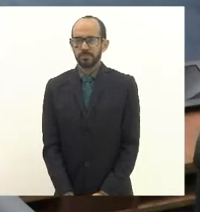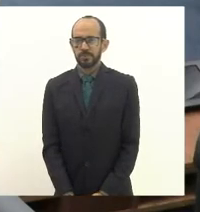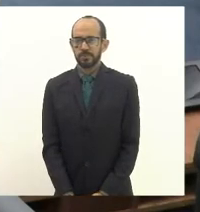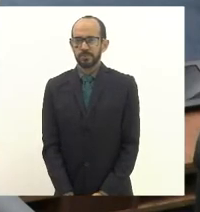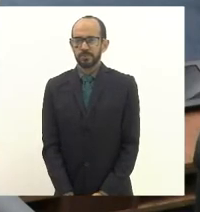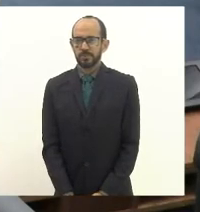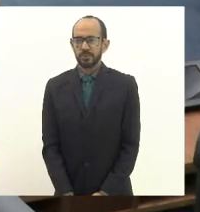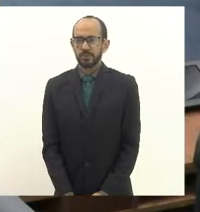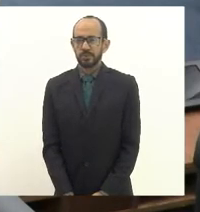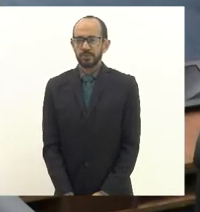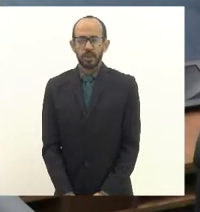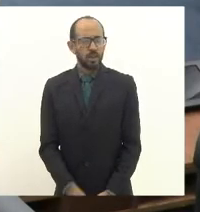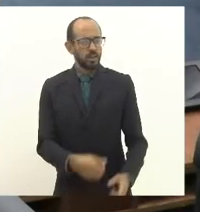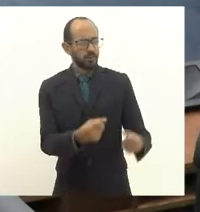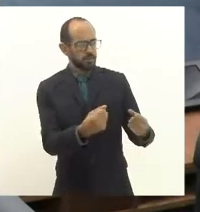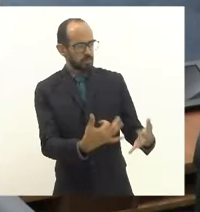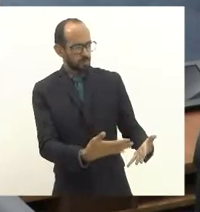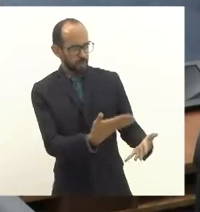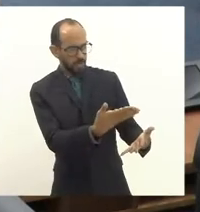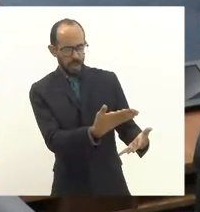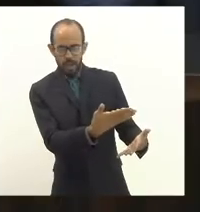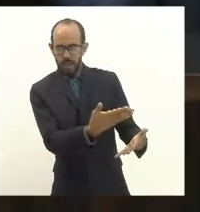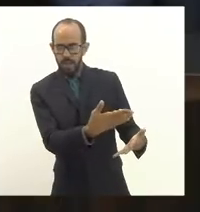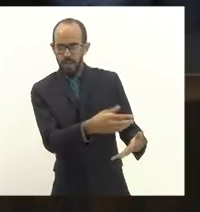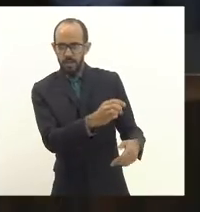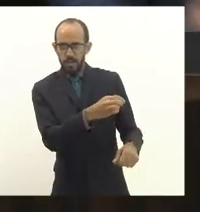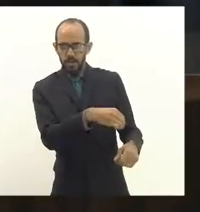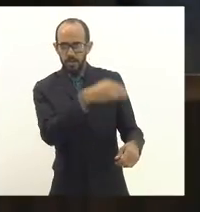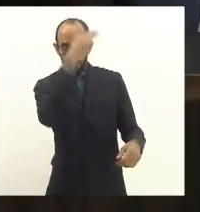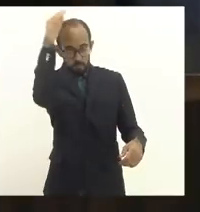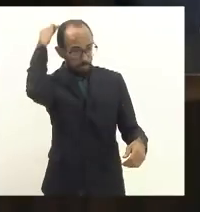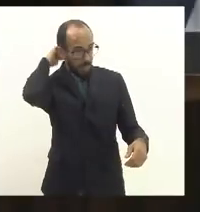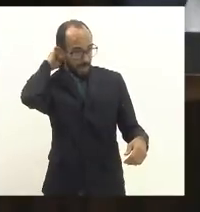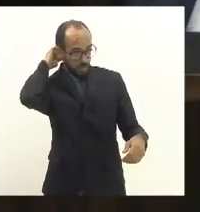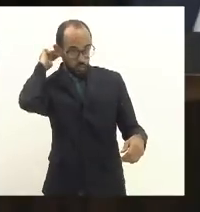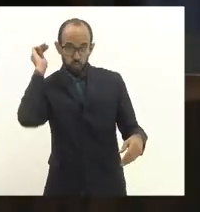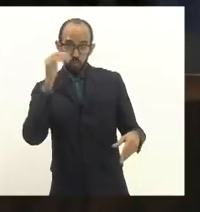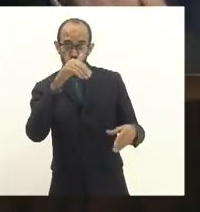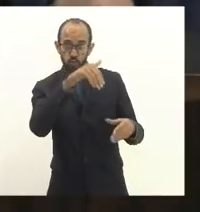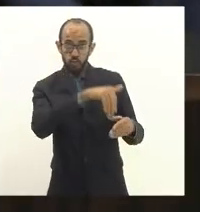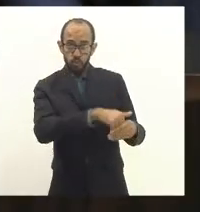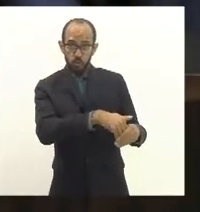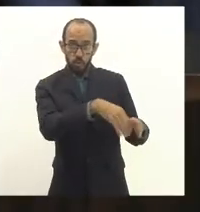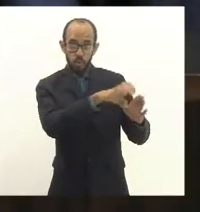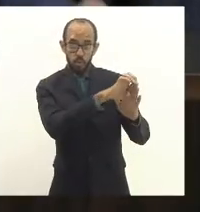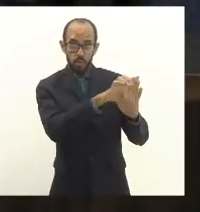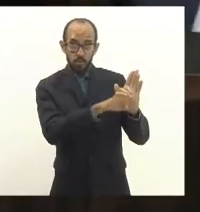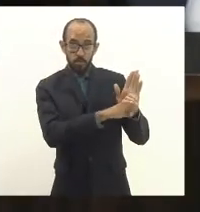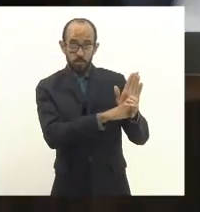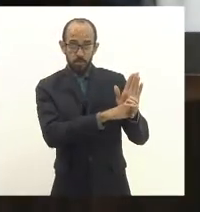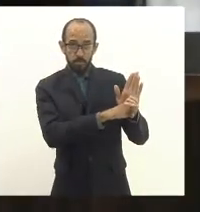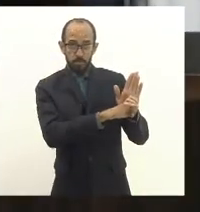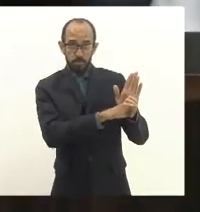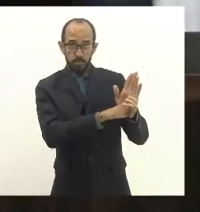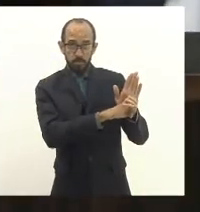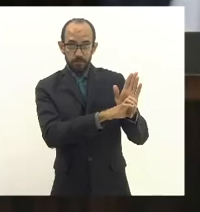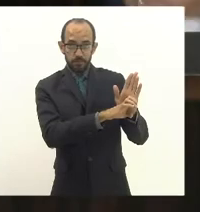Deputado Anderson, deixa eu explicar. O deputado Márcio deu um voto com emendas.